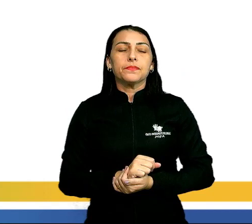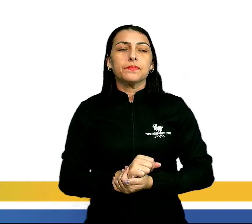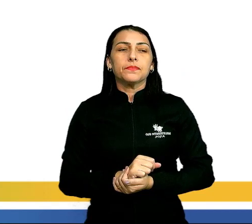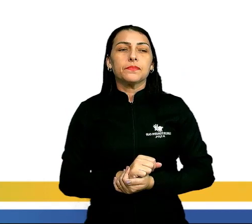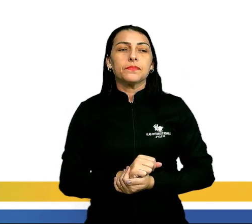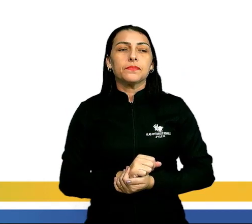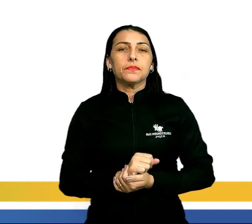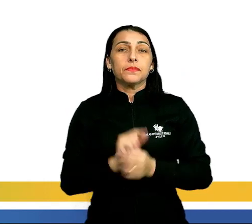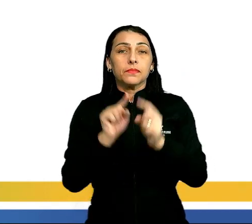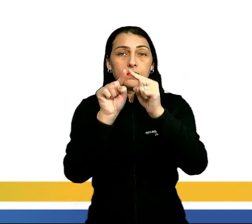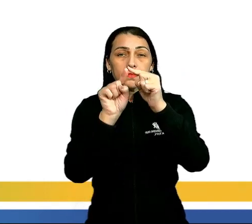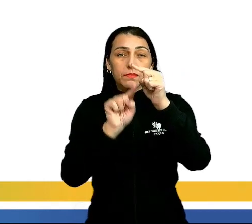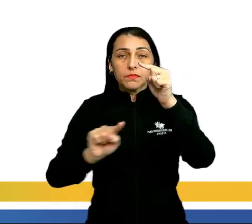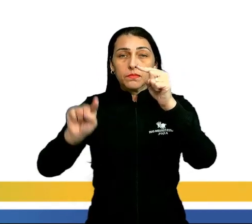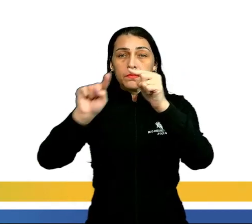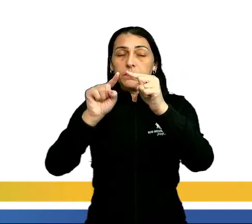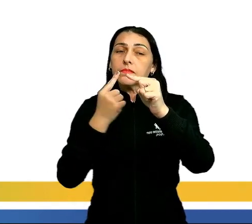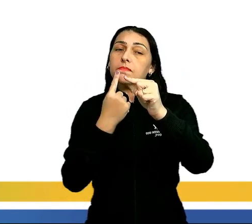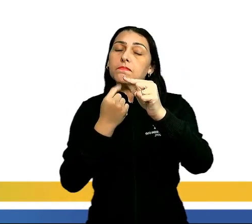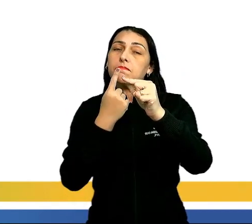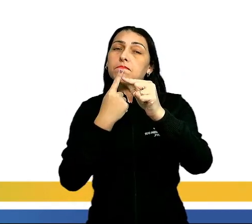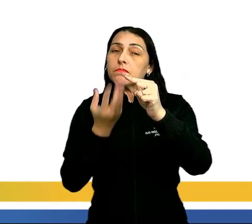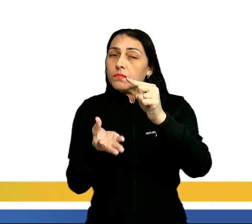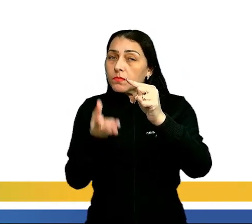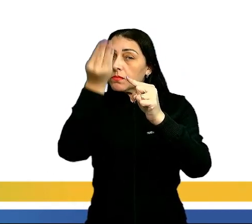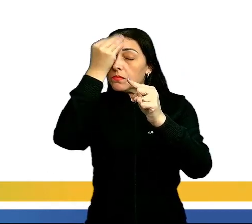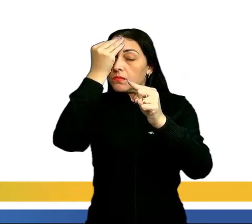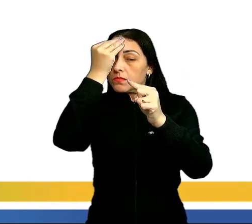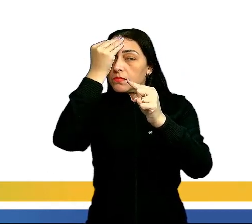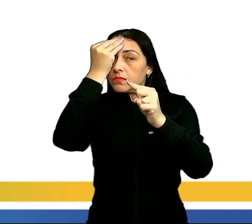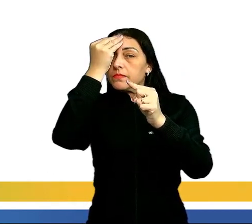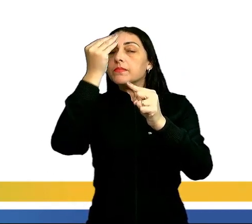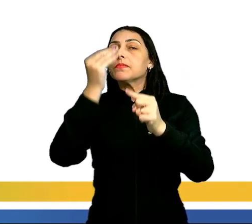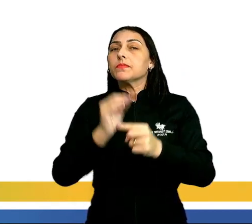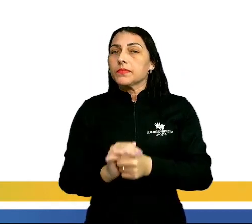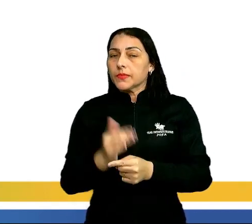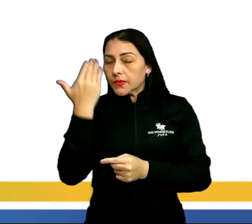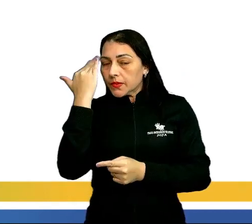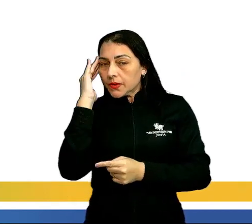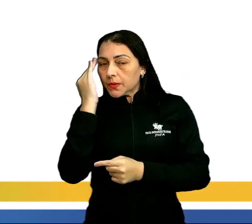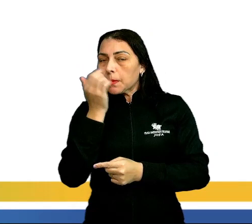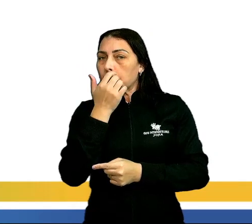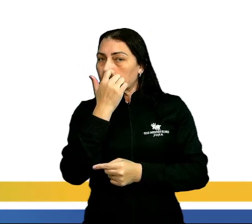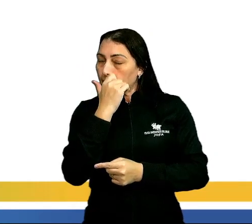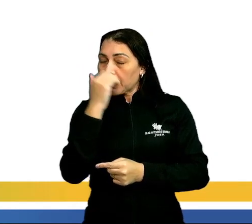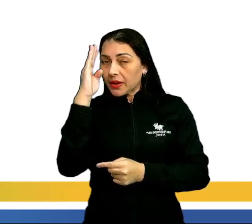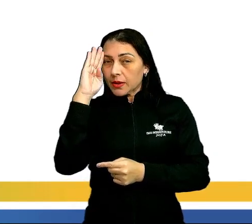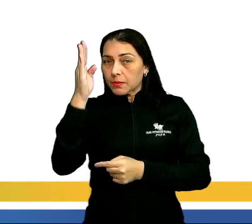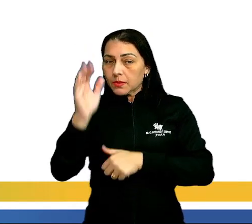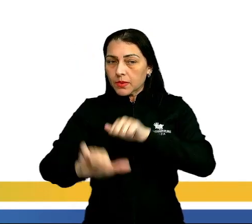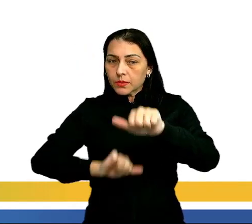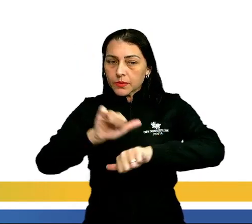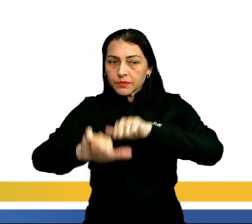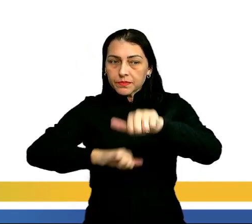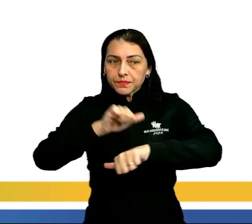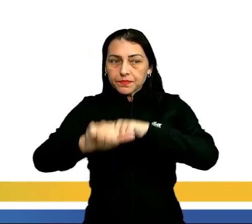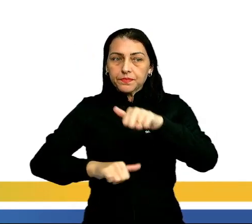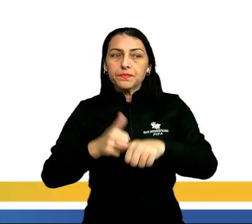Aqui eu marquei para vocês, para ficar mais de forma mais compreensiva, as principais